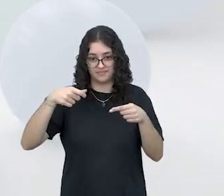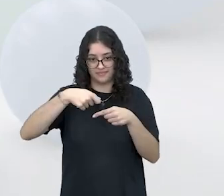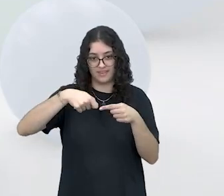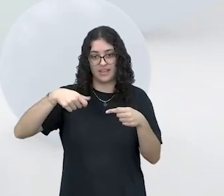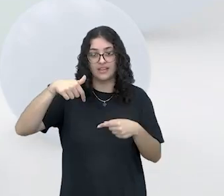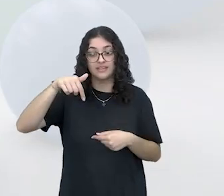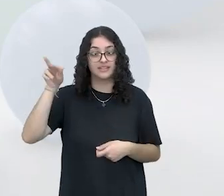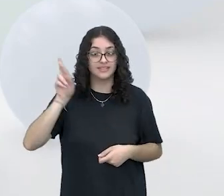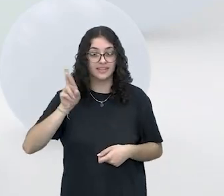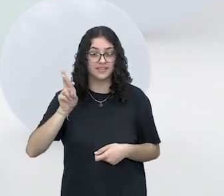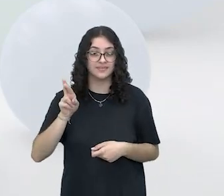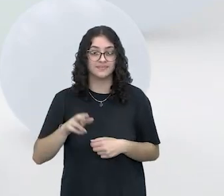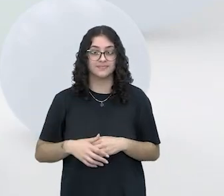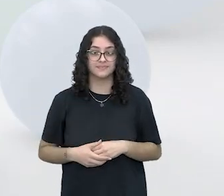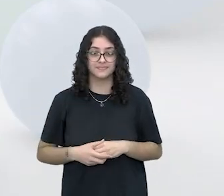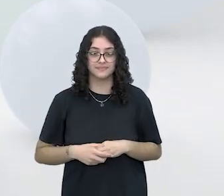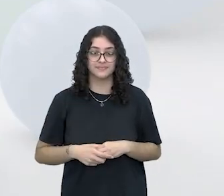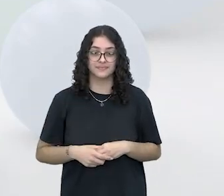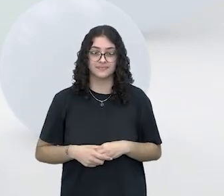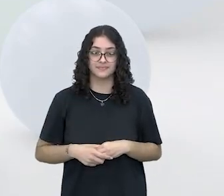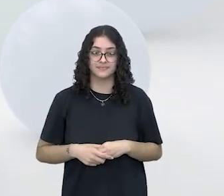pra você.